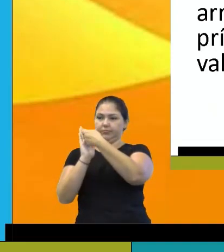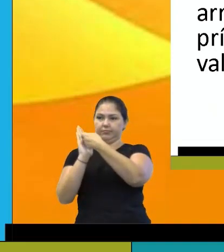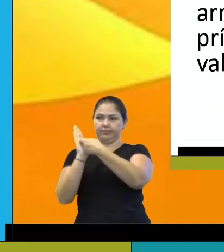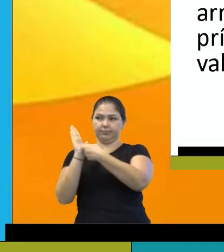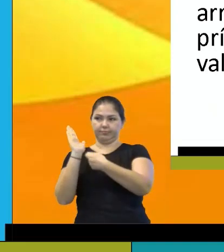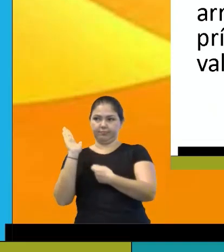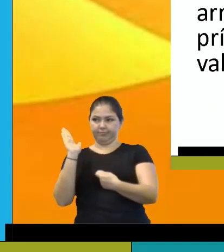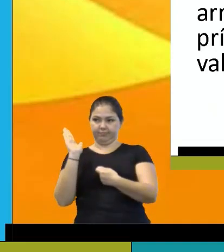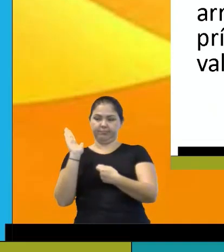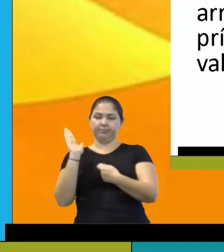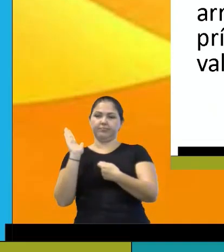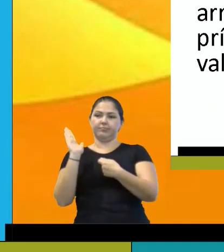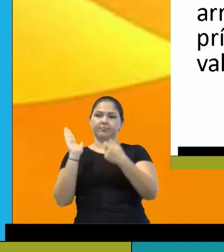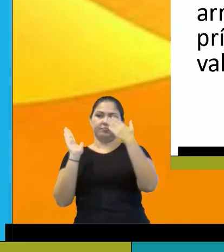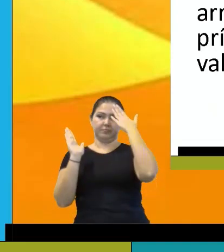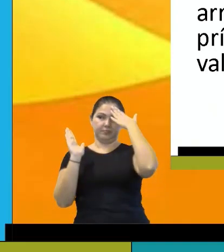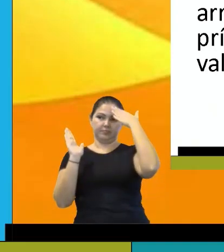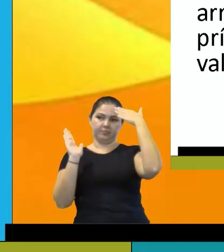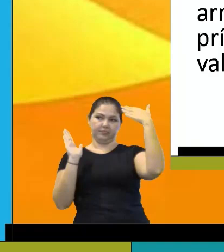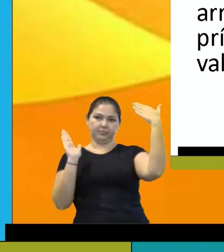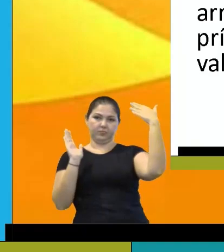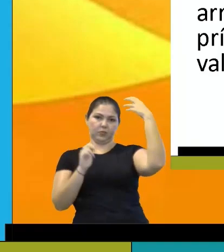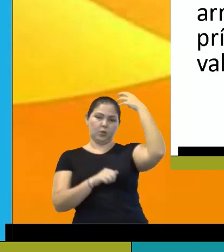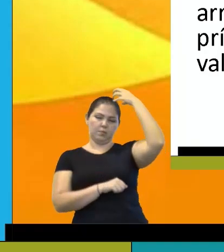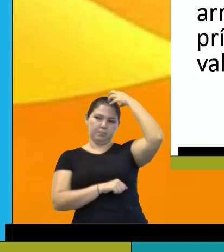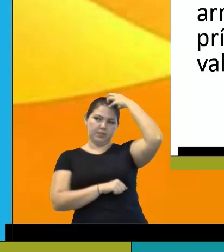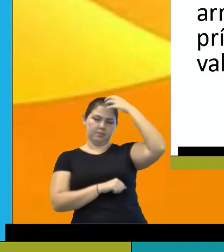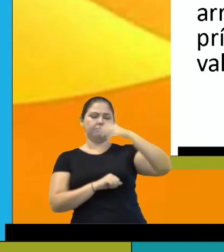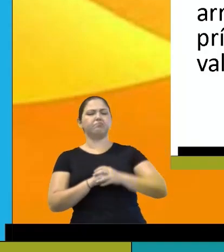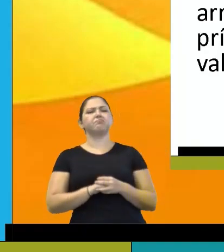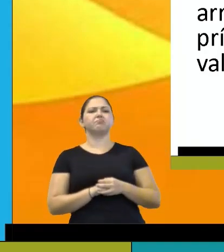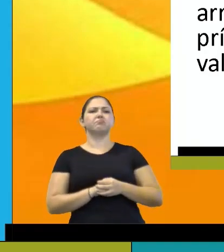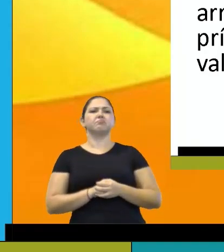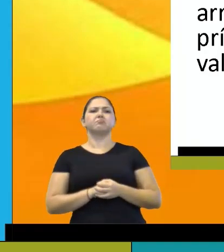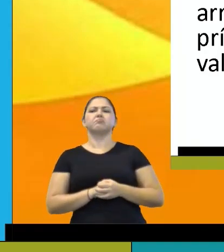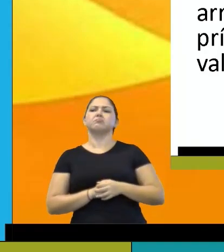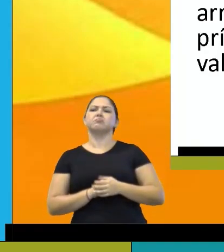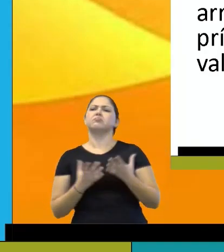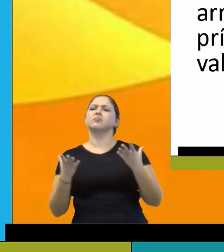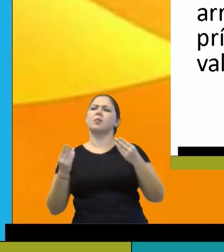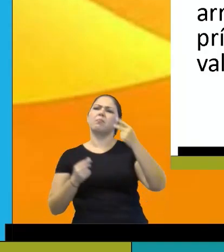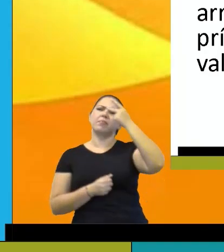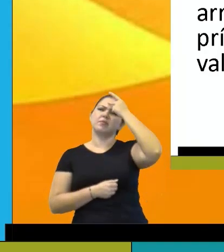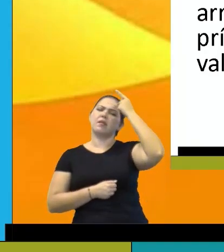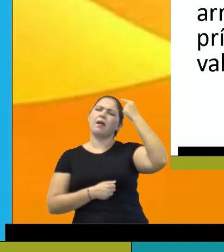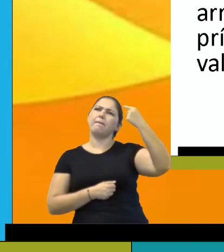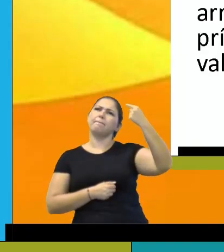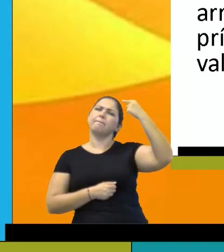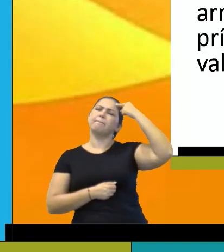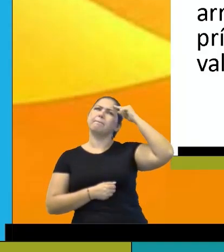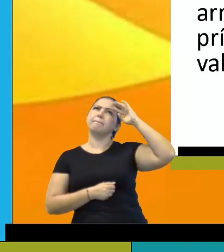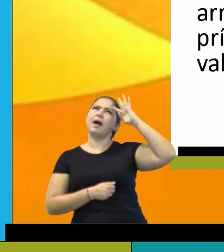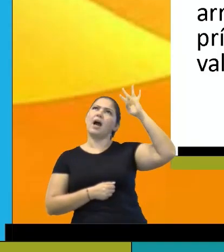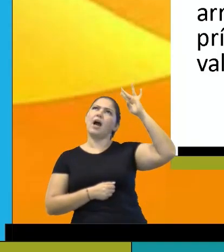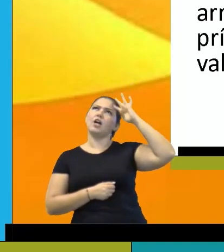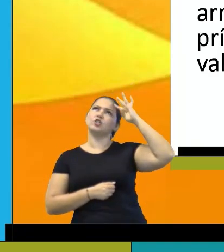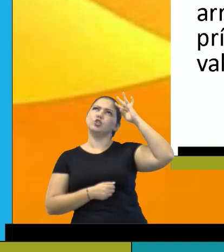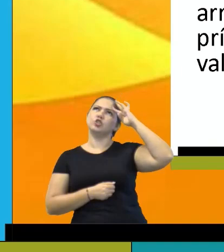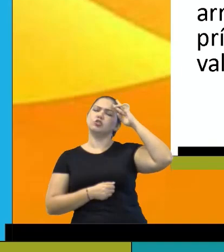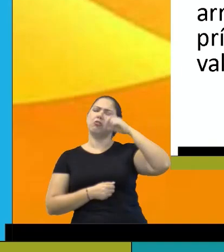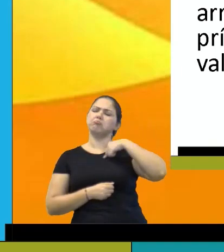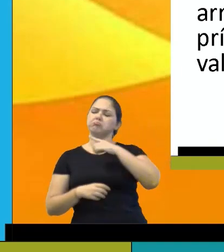muita gente imaginou repúblicas e principados que nunca se viram. Quando ele está falando